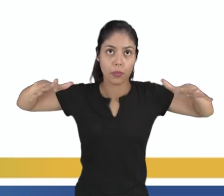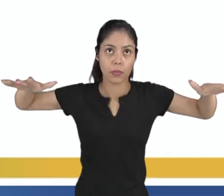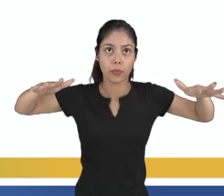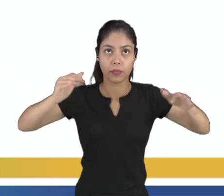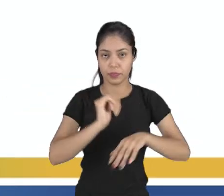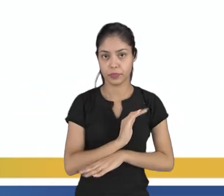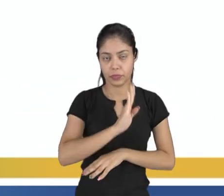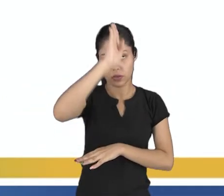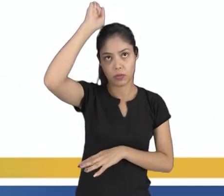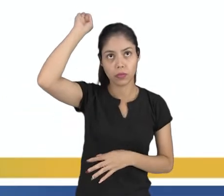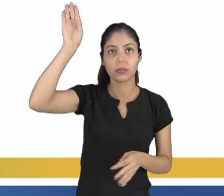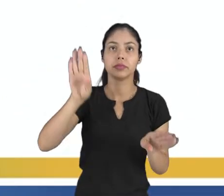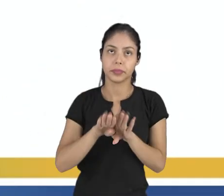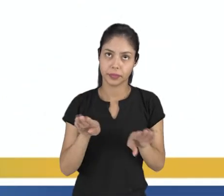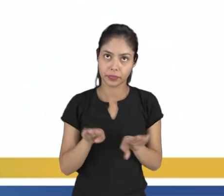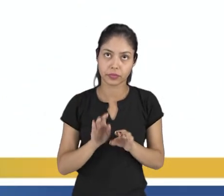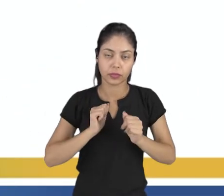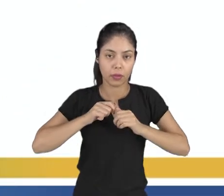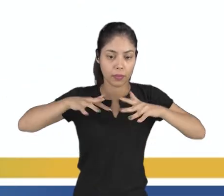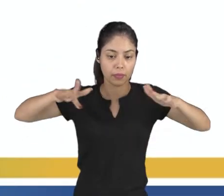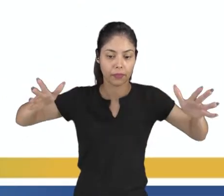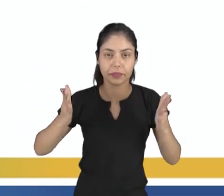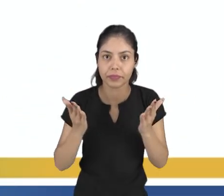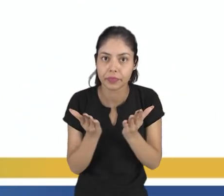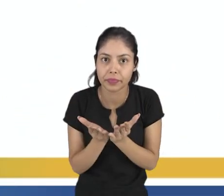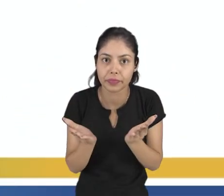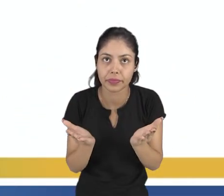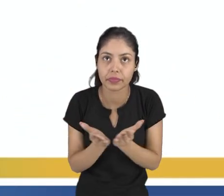Roma foi também a expansão do que,